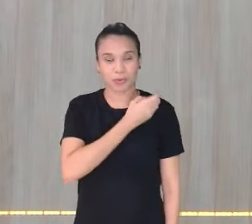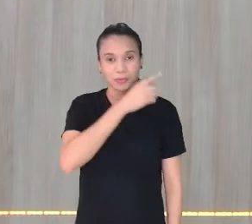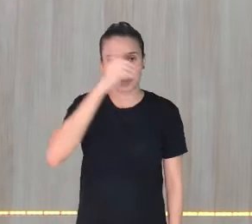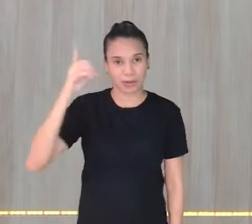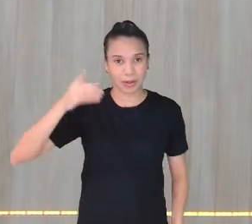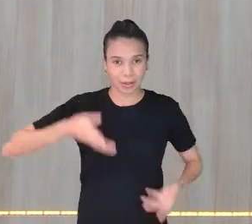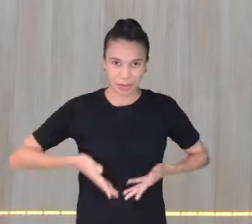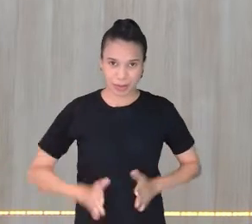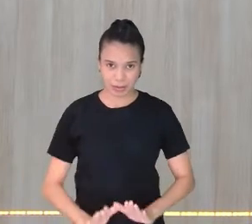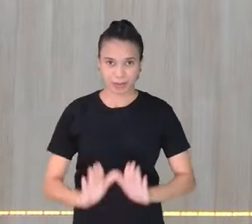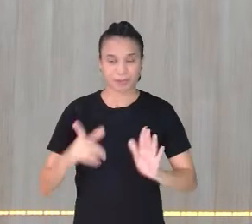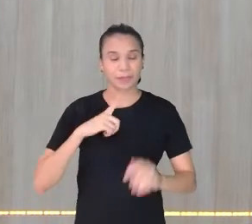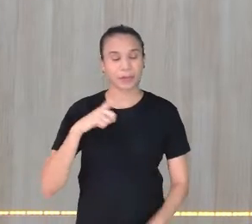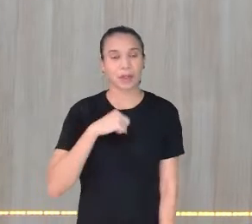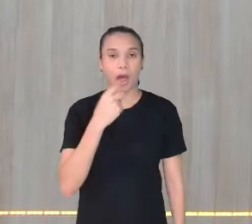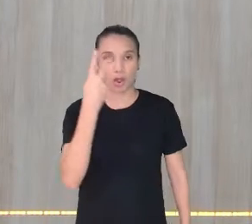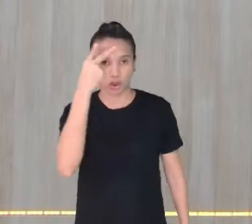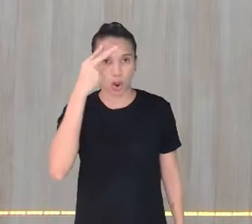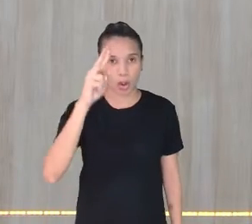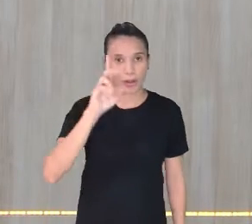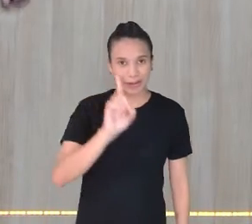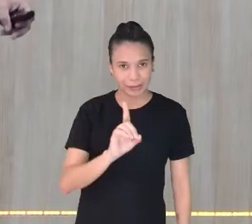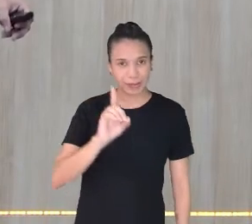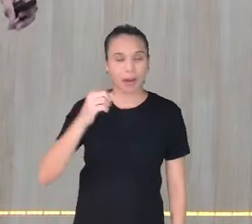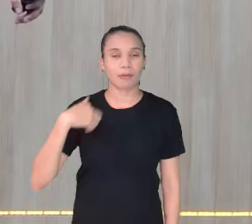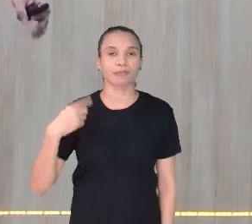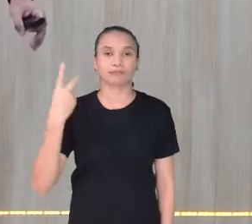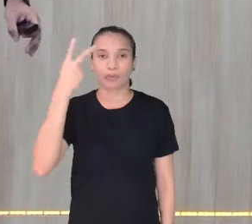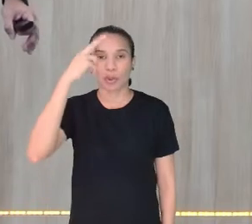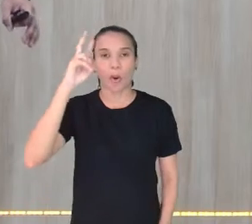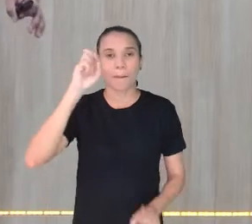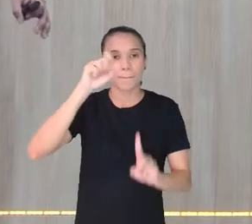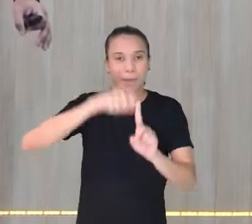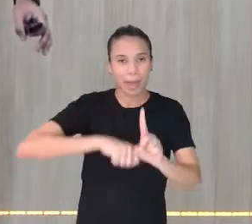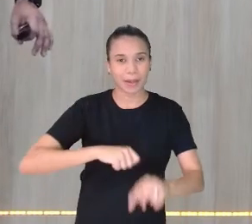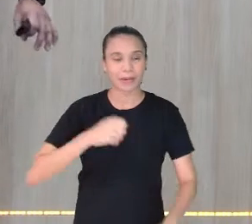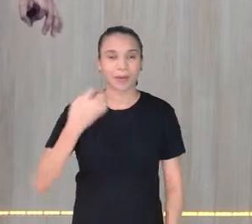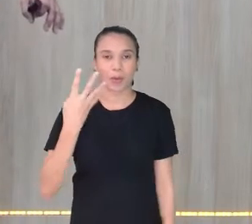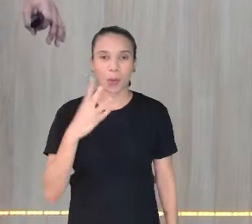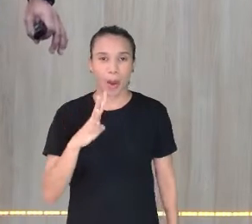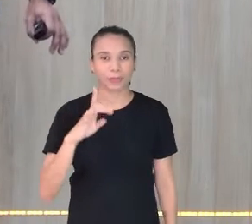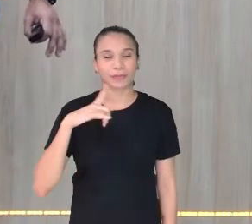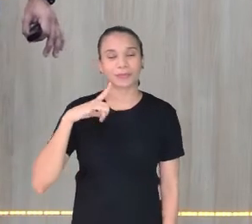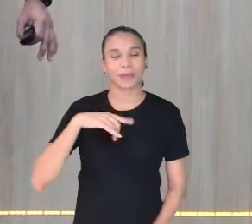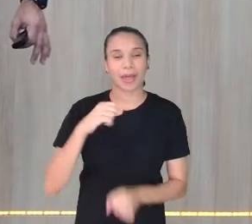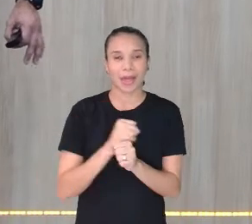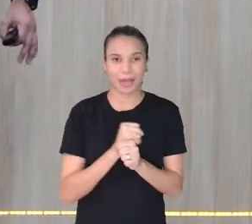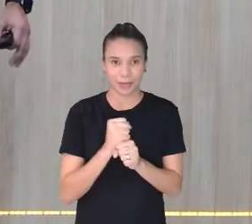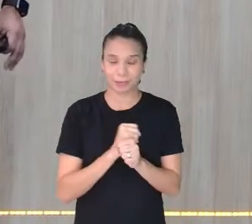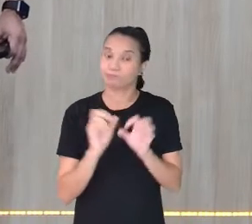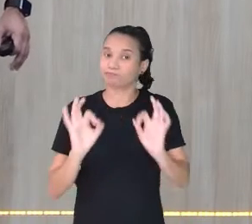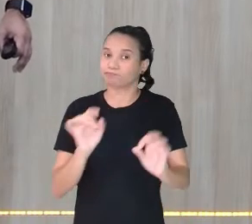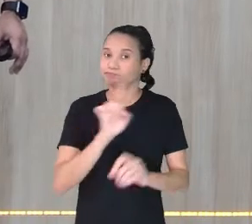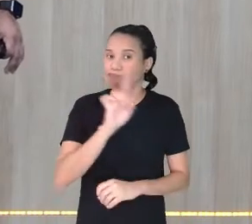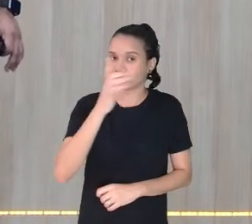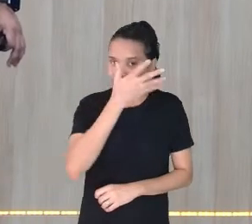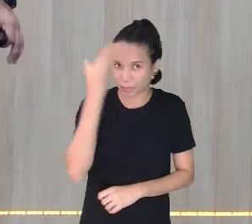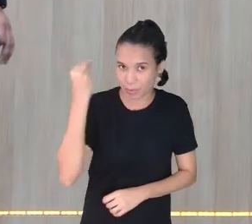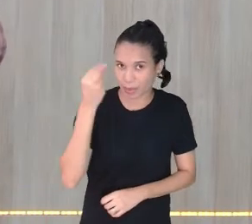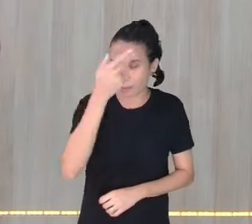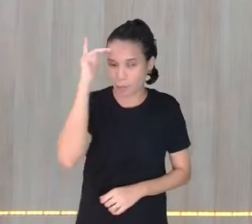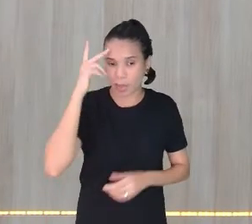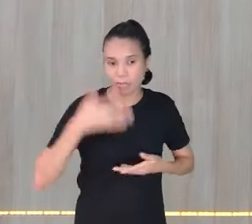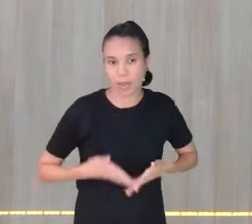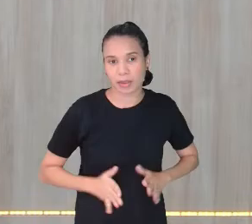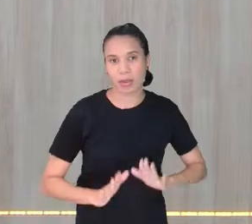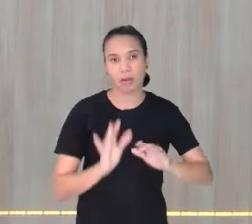nascimento. 2 dígitos para o dia, 2 dígitos para o mês, 4 dígitos para o ano. Não se esqueça, se você